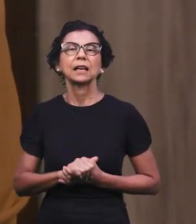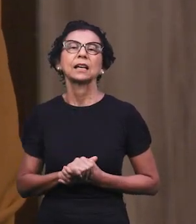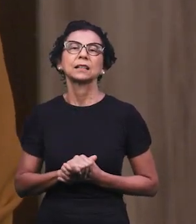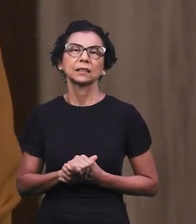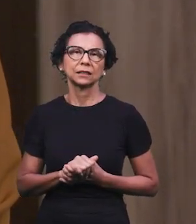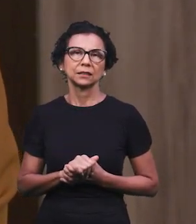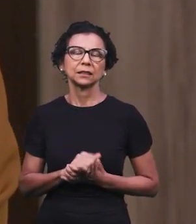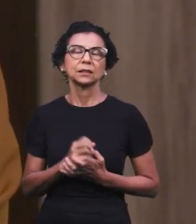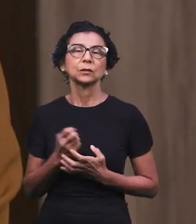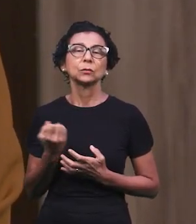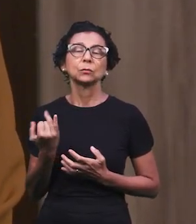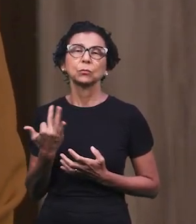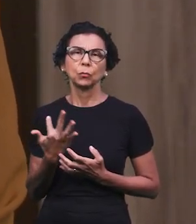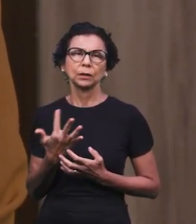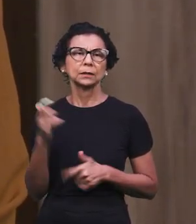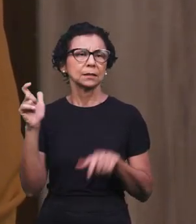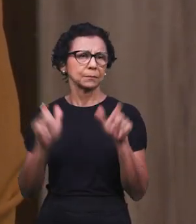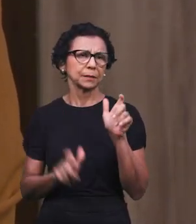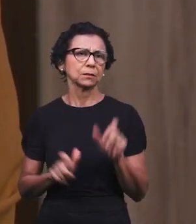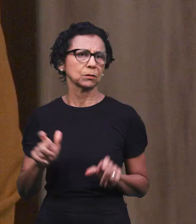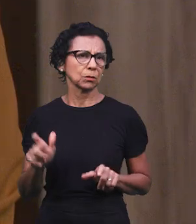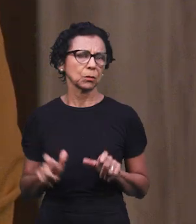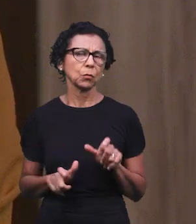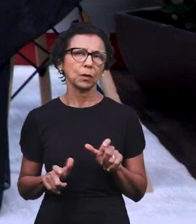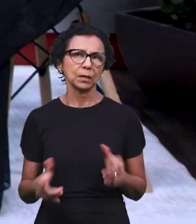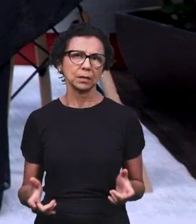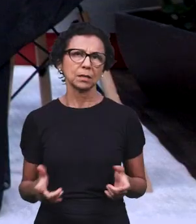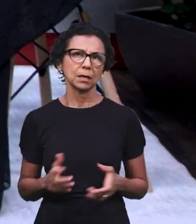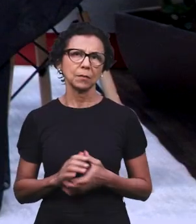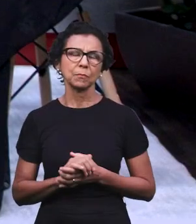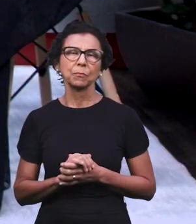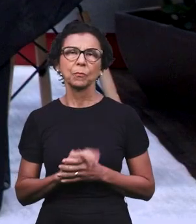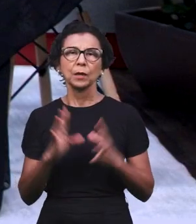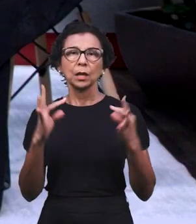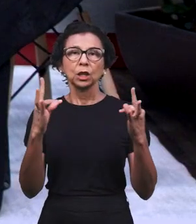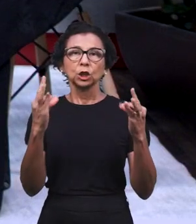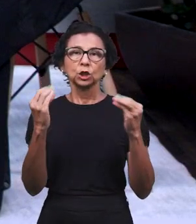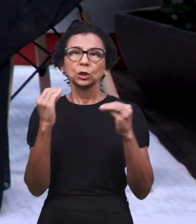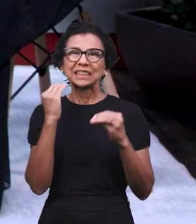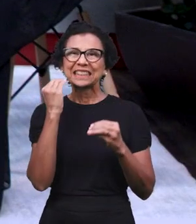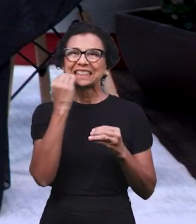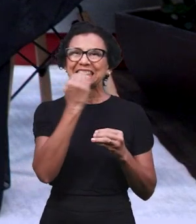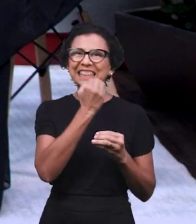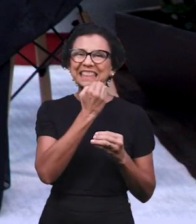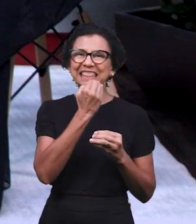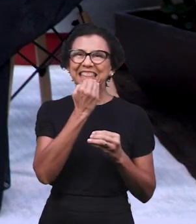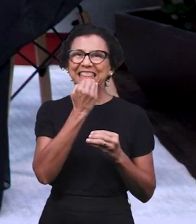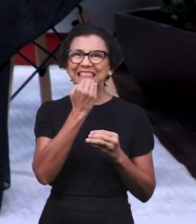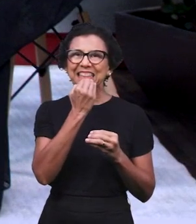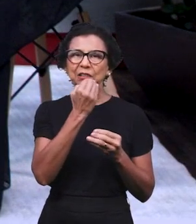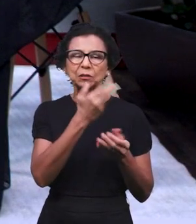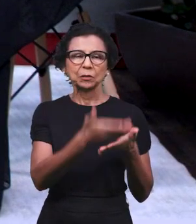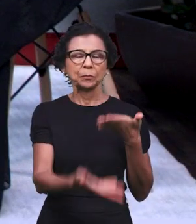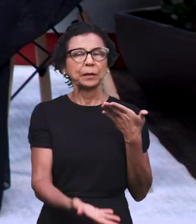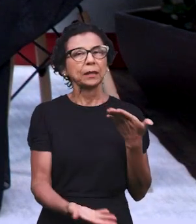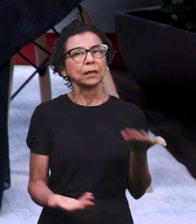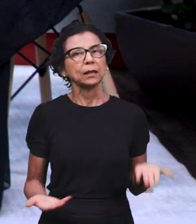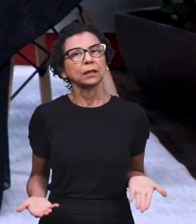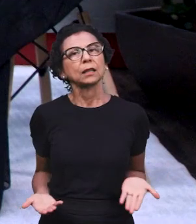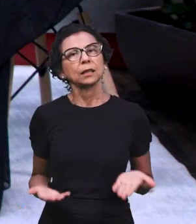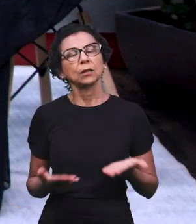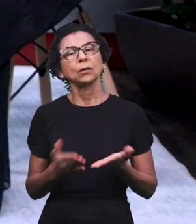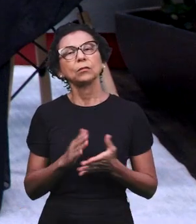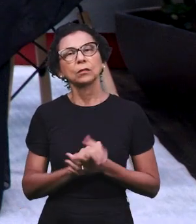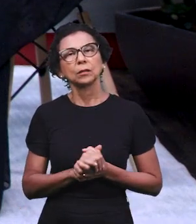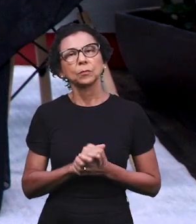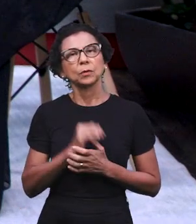nós já pegamos, né, de pacientes que perderam todos os dentes por conta de uma periodontite, né, porque é